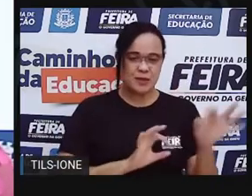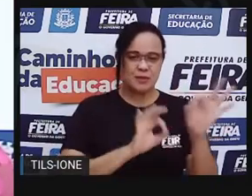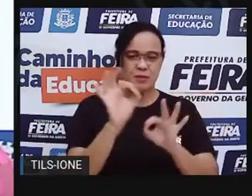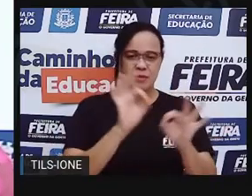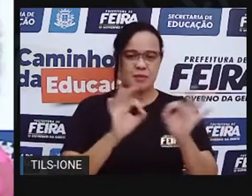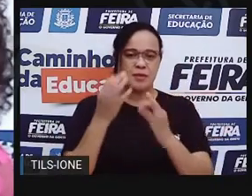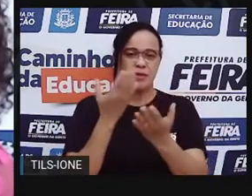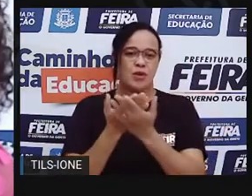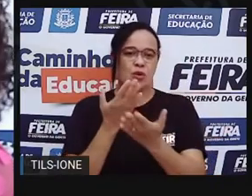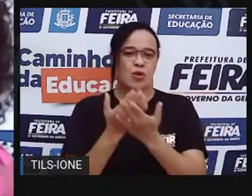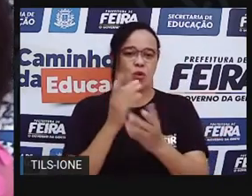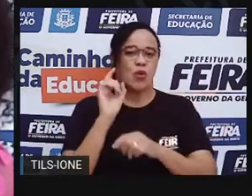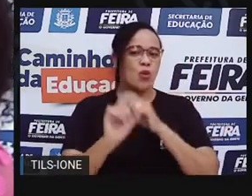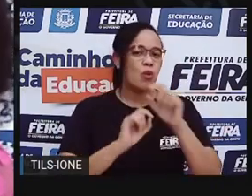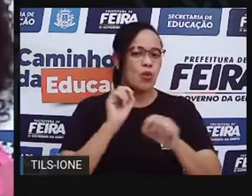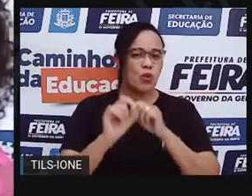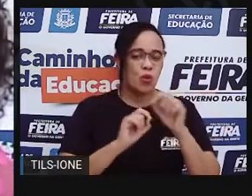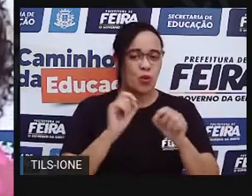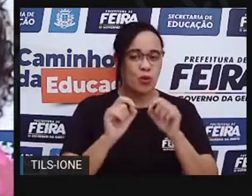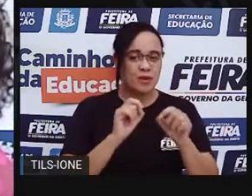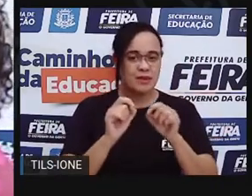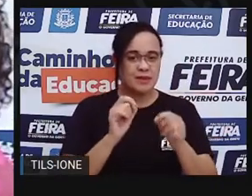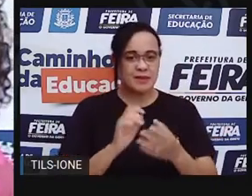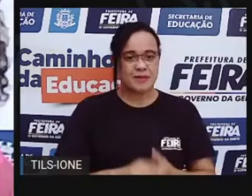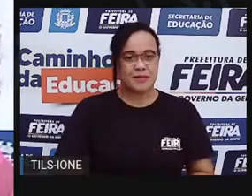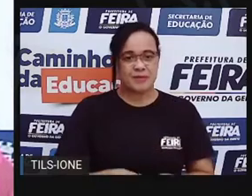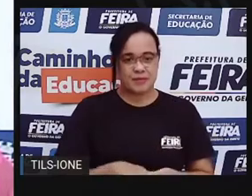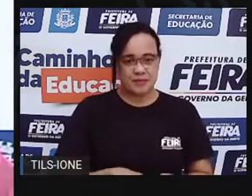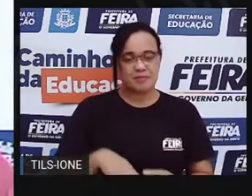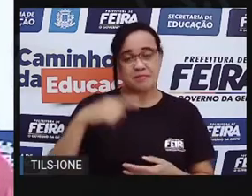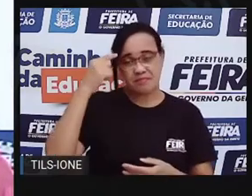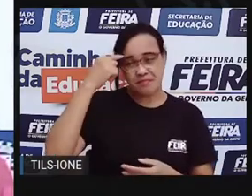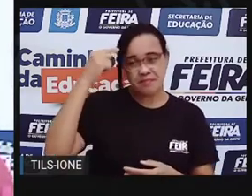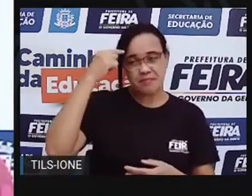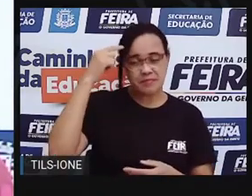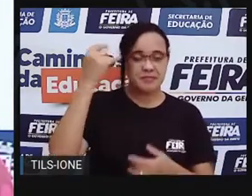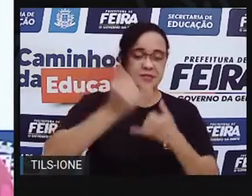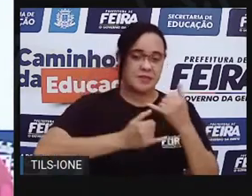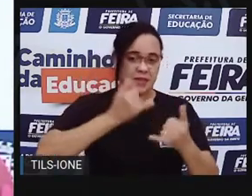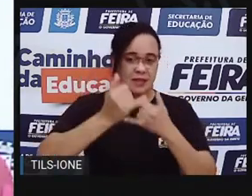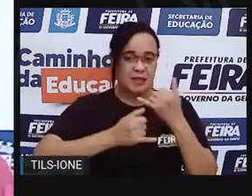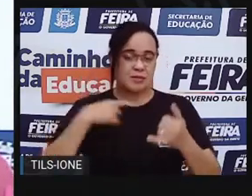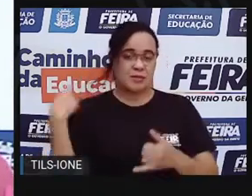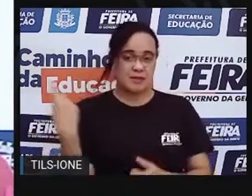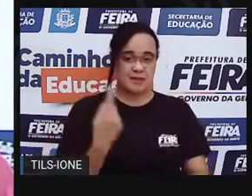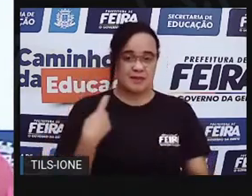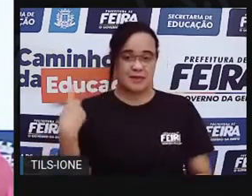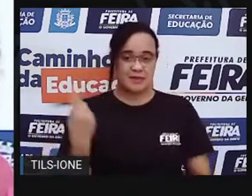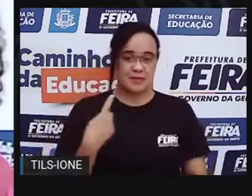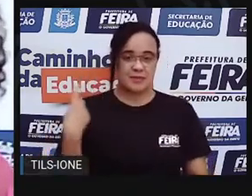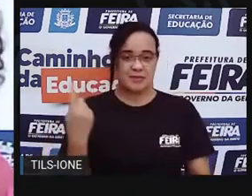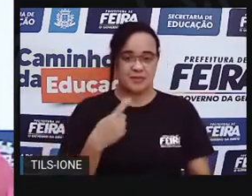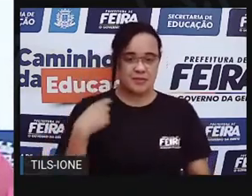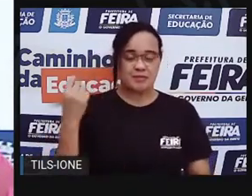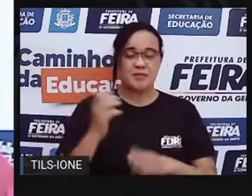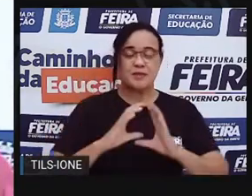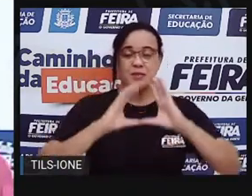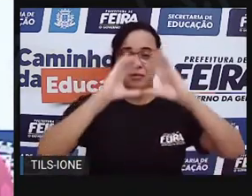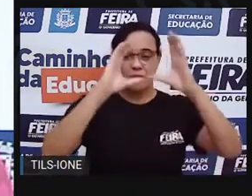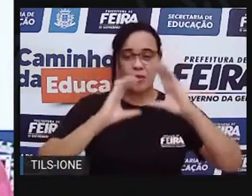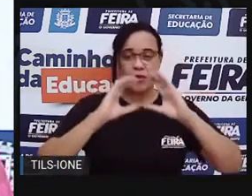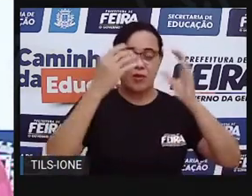hoje também? O quê? Ah, eu fiquei pensando nessa brincadeira de peão, de